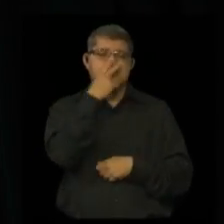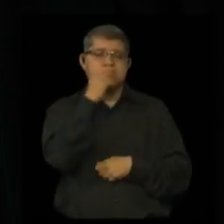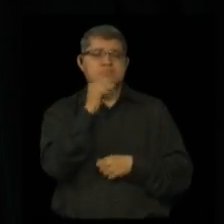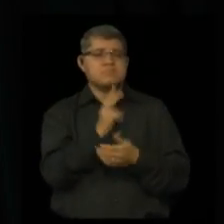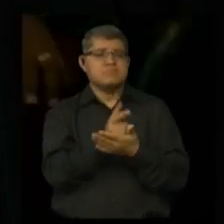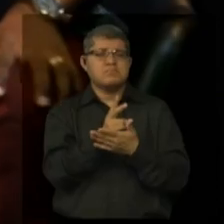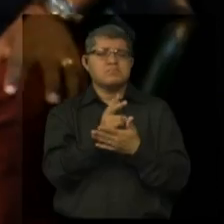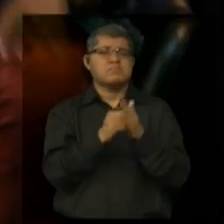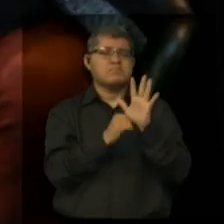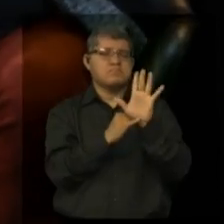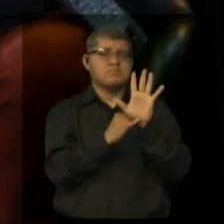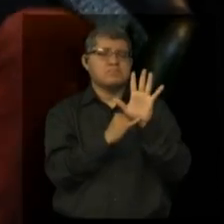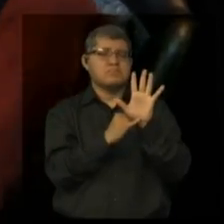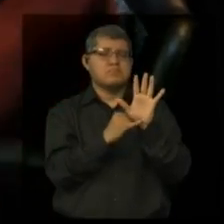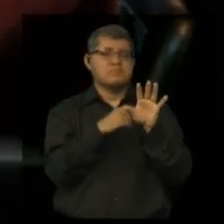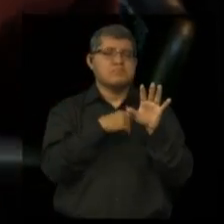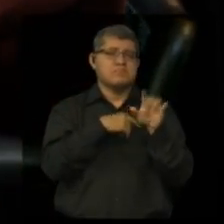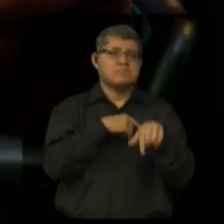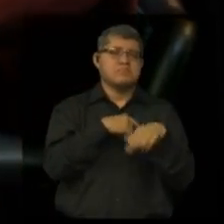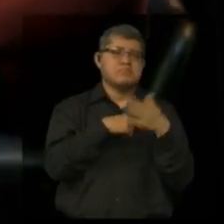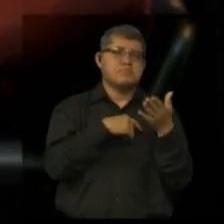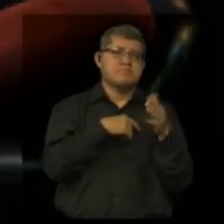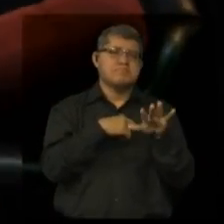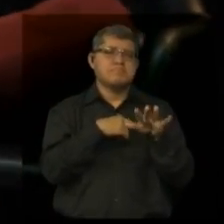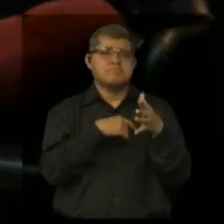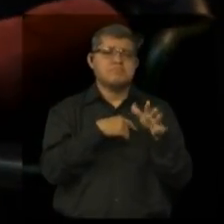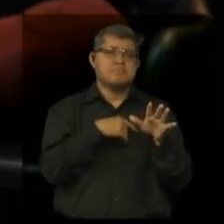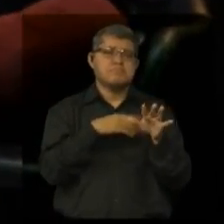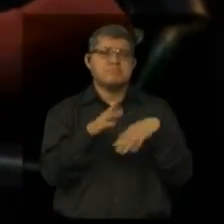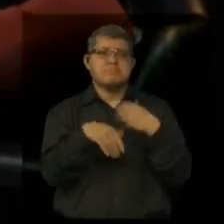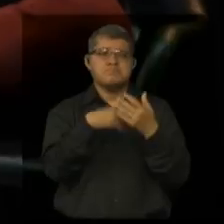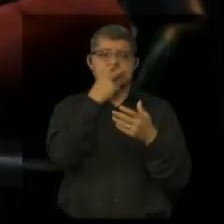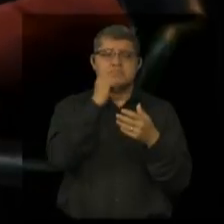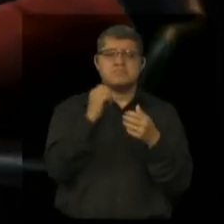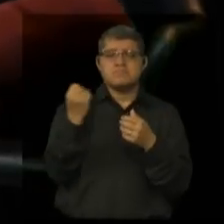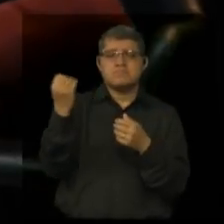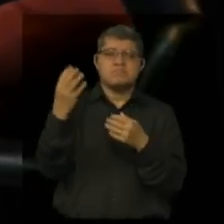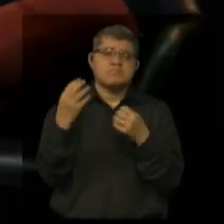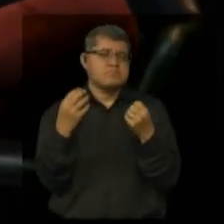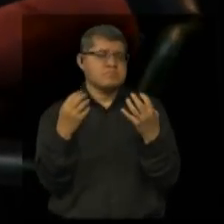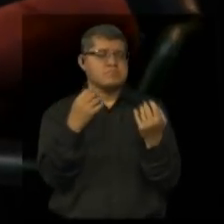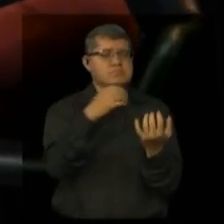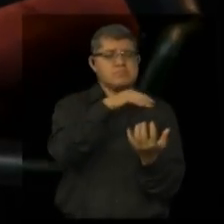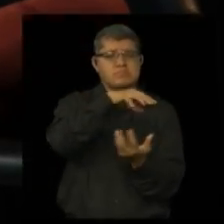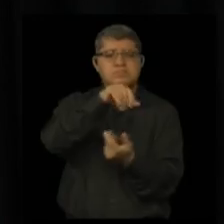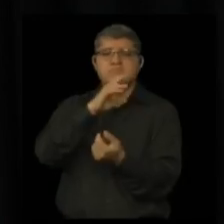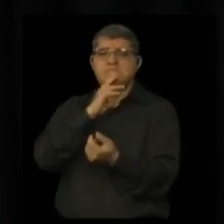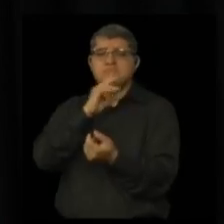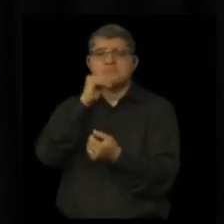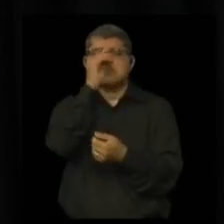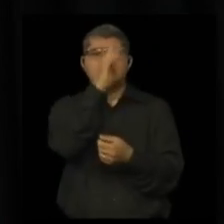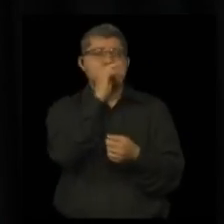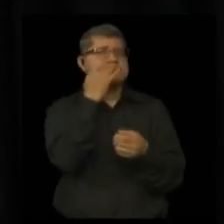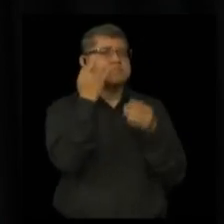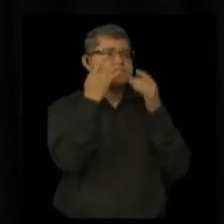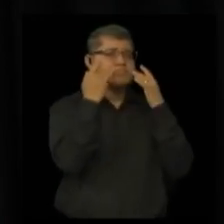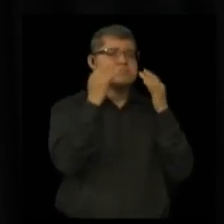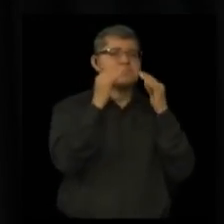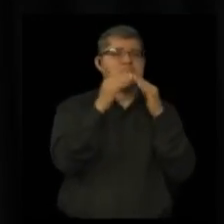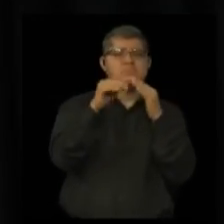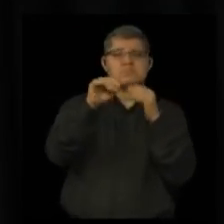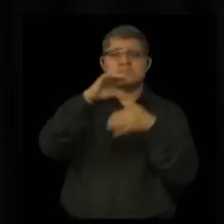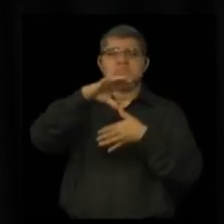sim. Camaçari tem aqui... Eu viajo o mundo inteiro, assim, então conheço muitos teatros,